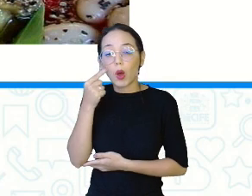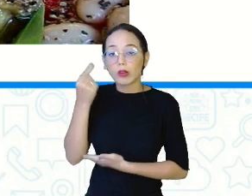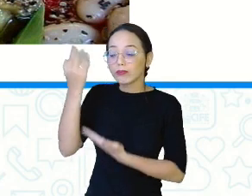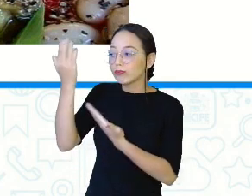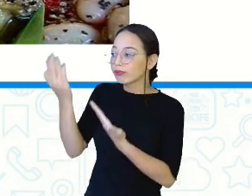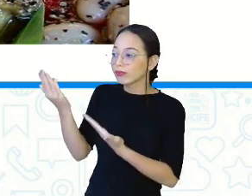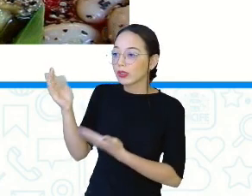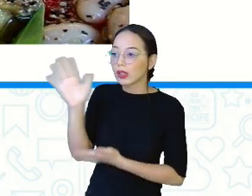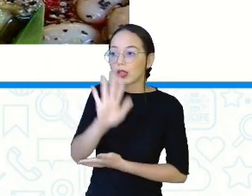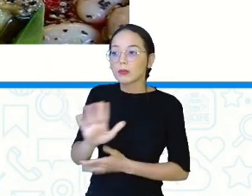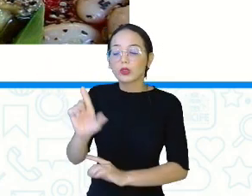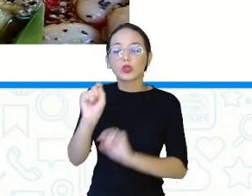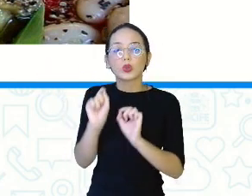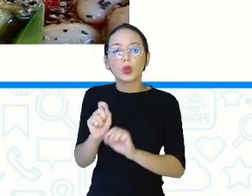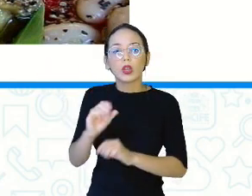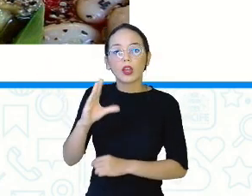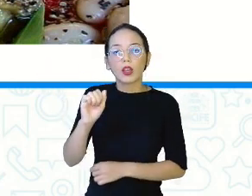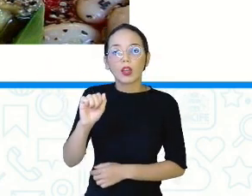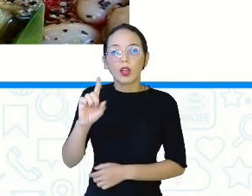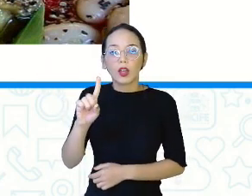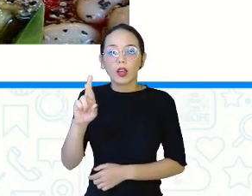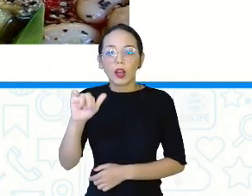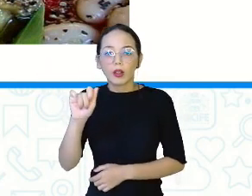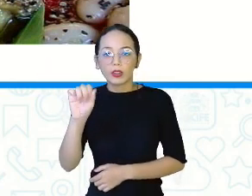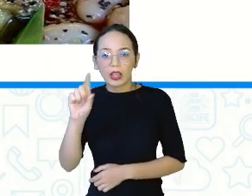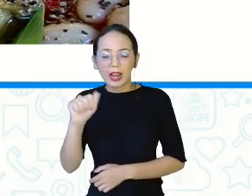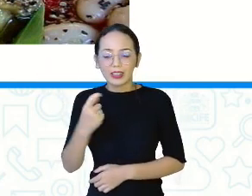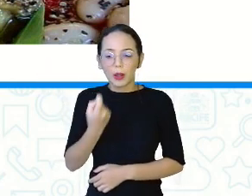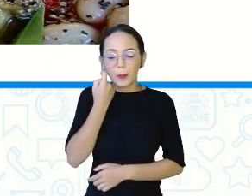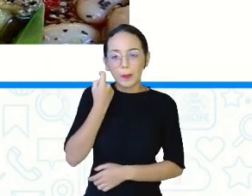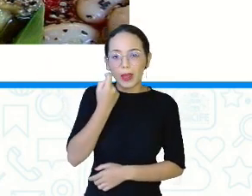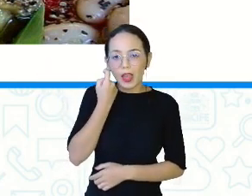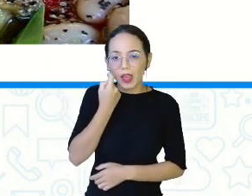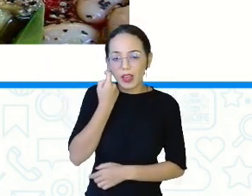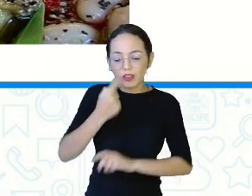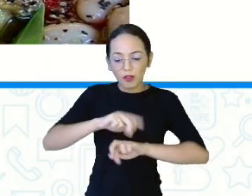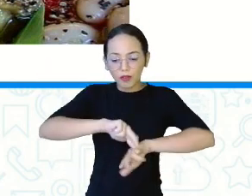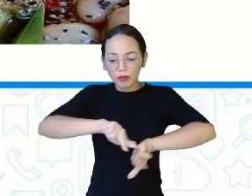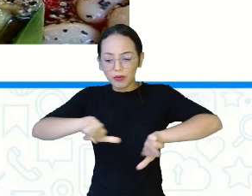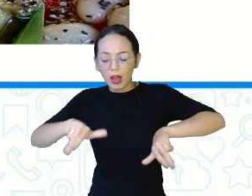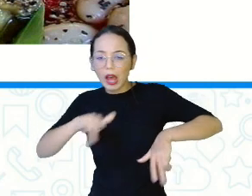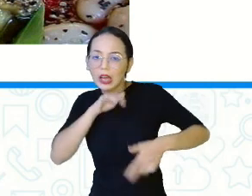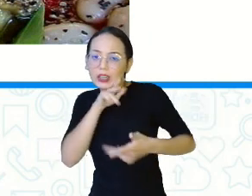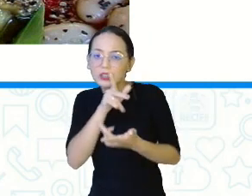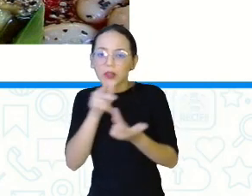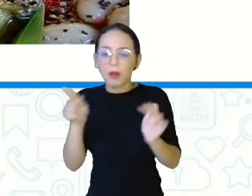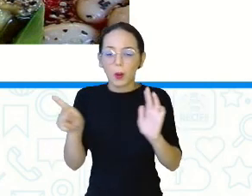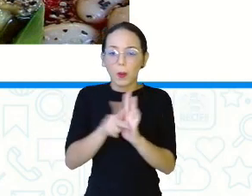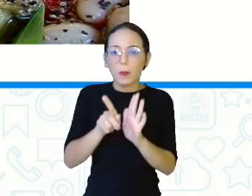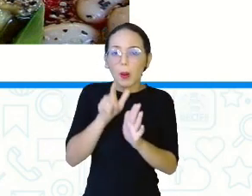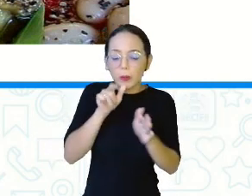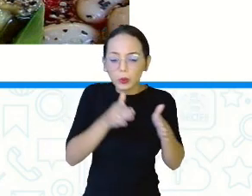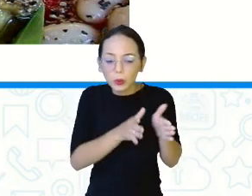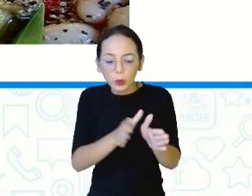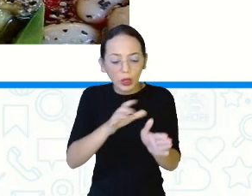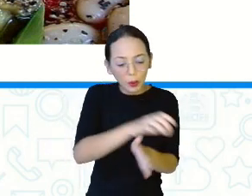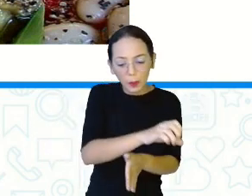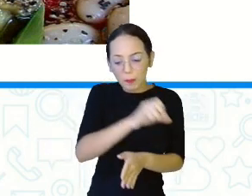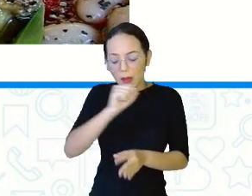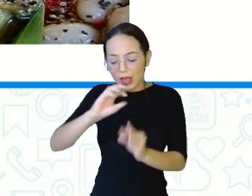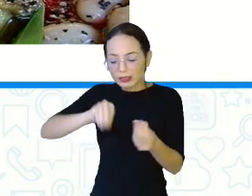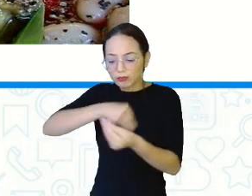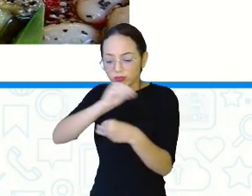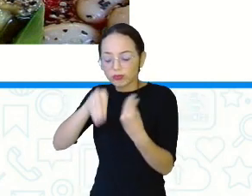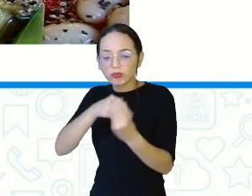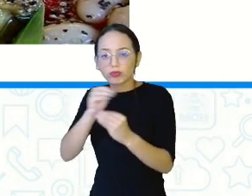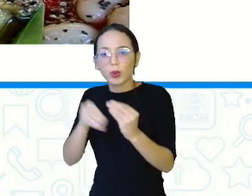imagem aí é a caldeirada, onde eles pegam muitos peixes, animais, né, que eles pegam ali no rio e fazem aí